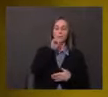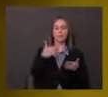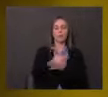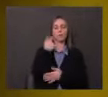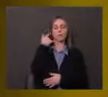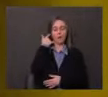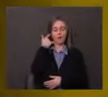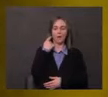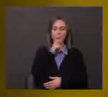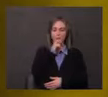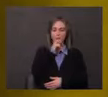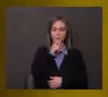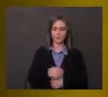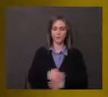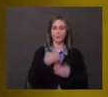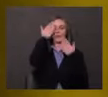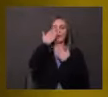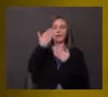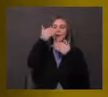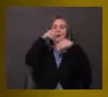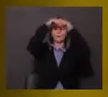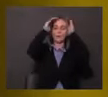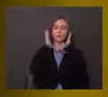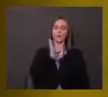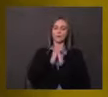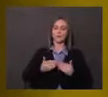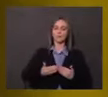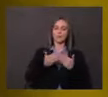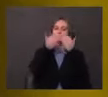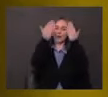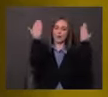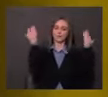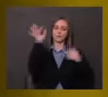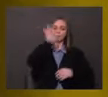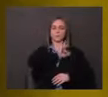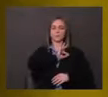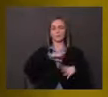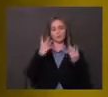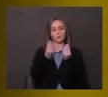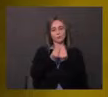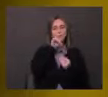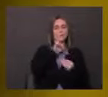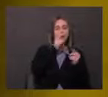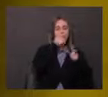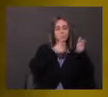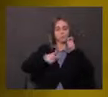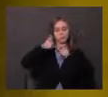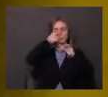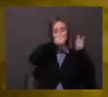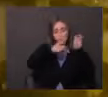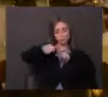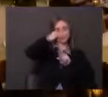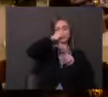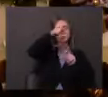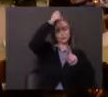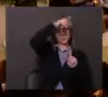Amém. Je vous salue, Marie pleine de grâce. Le Seigneur est avec vous. Vous êtes bénie entre toutes les femmes,